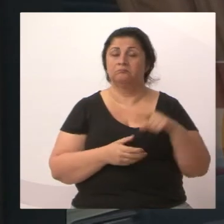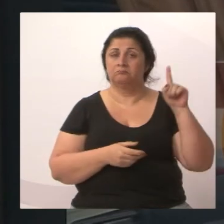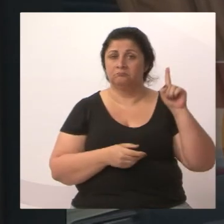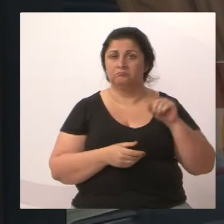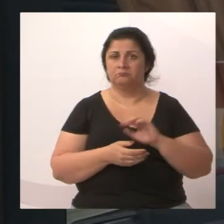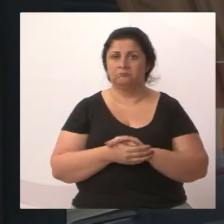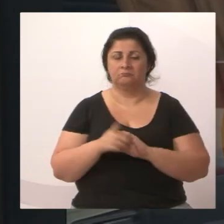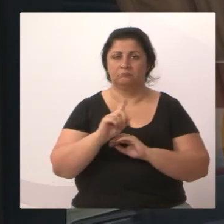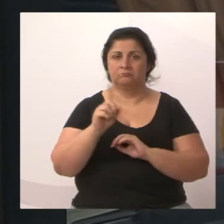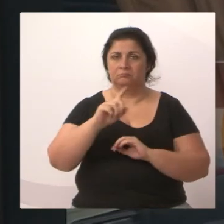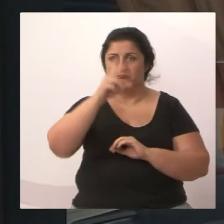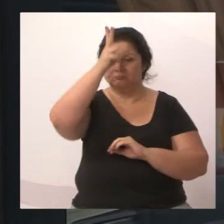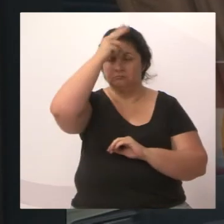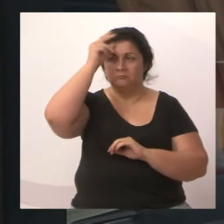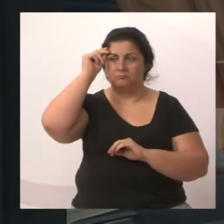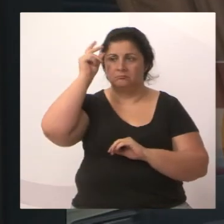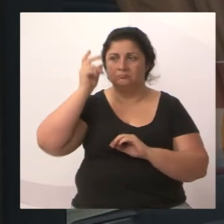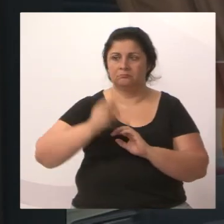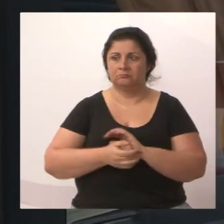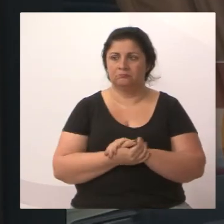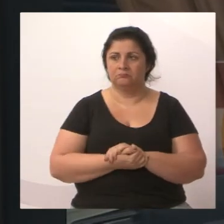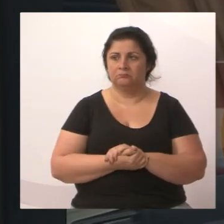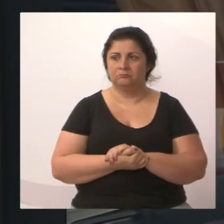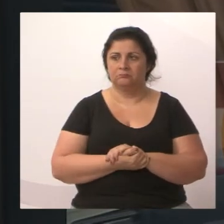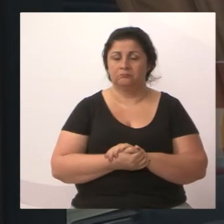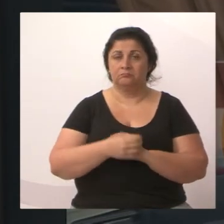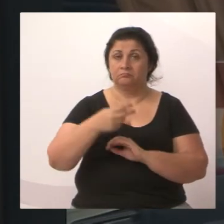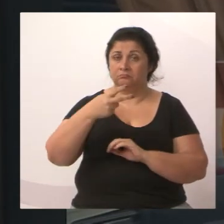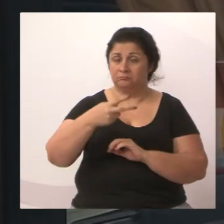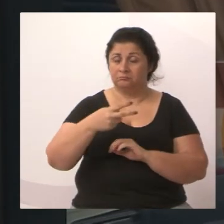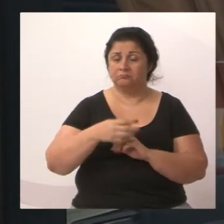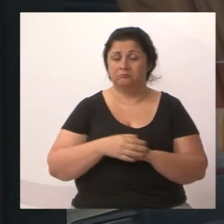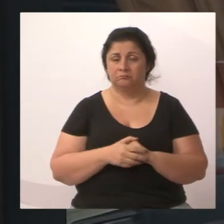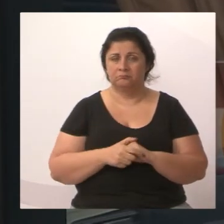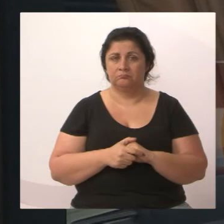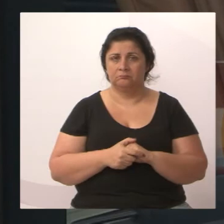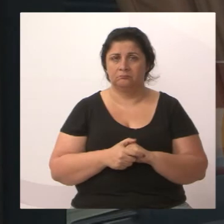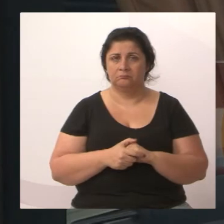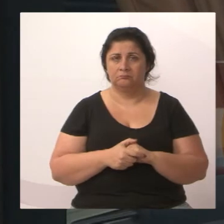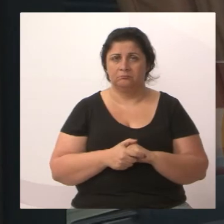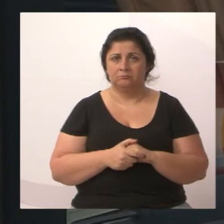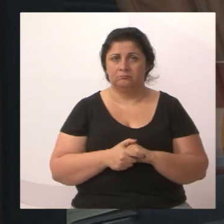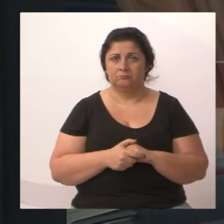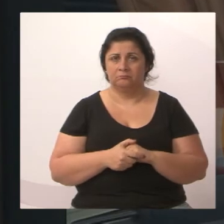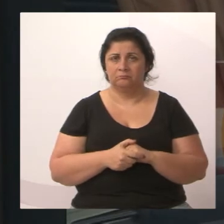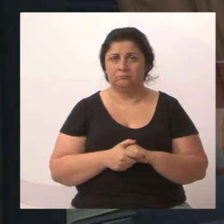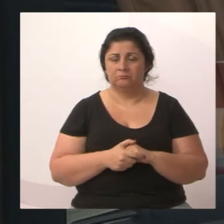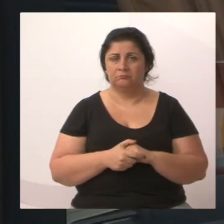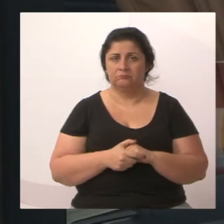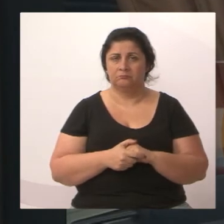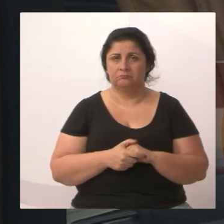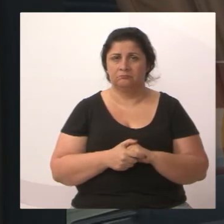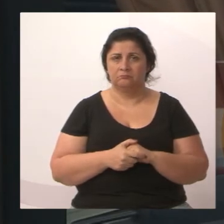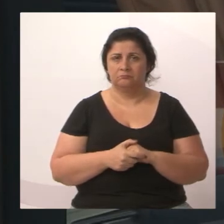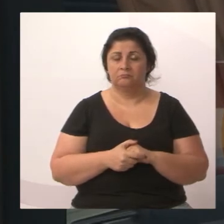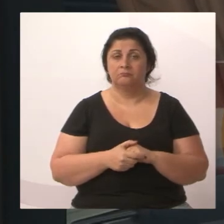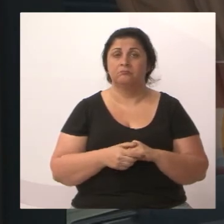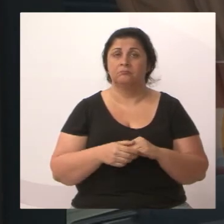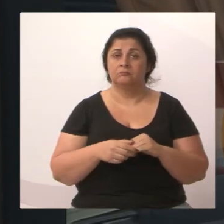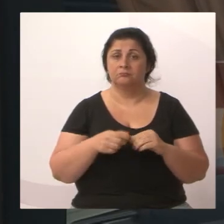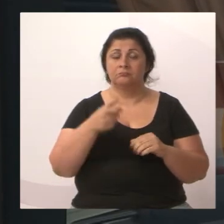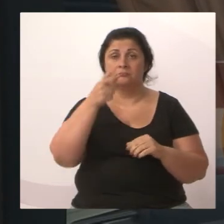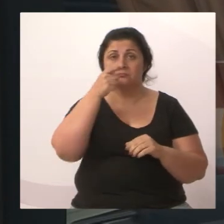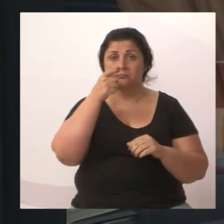foi o prefeito José de Santana. E, em segundo lugar, esta é a prerrogativa constitucional